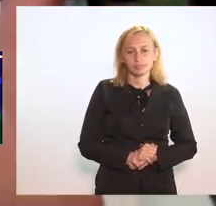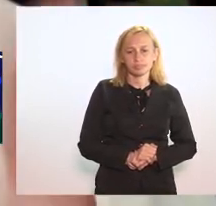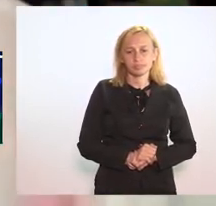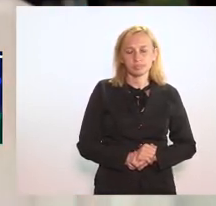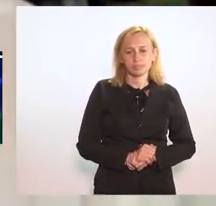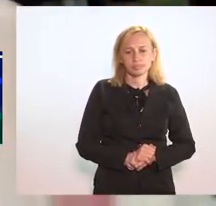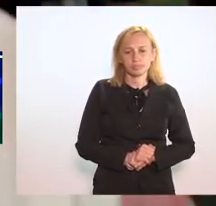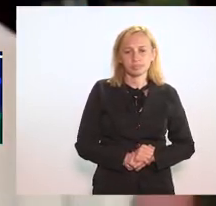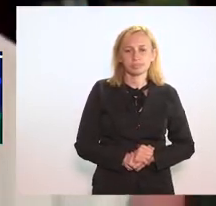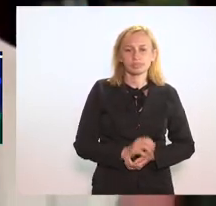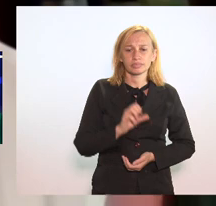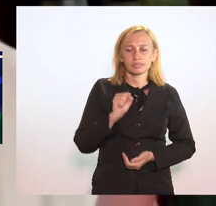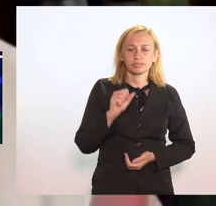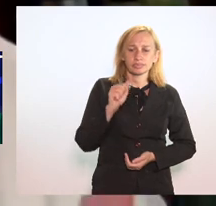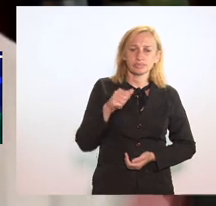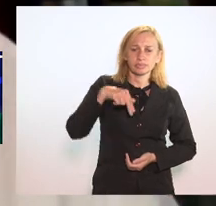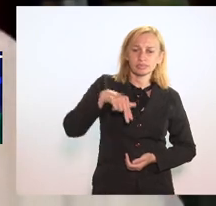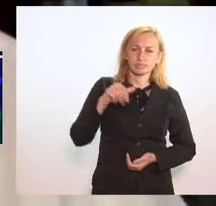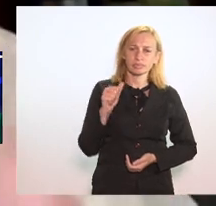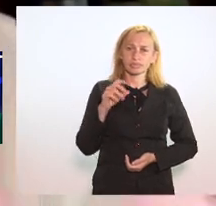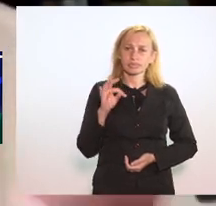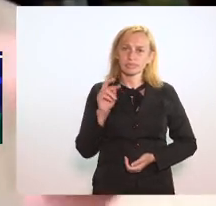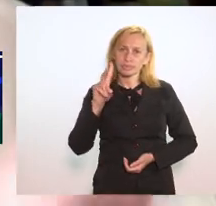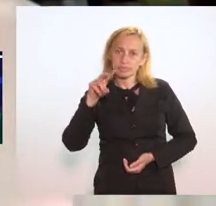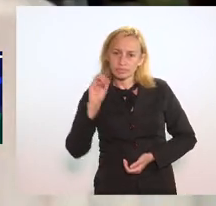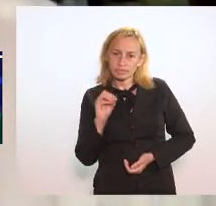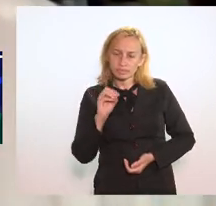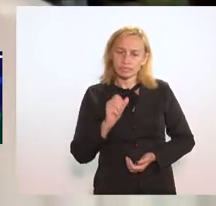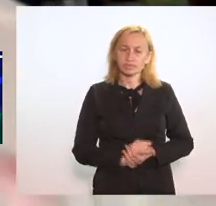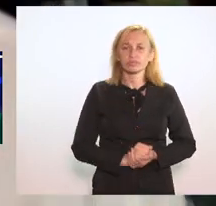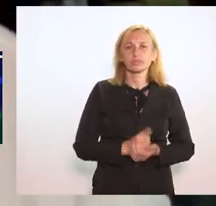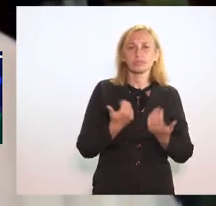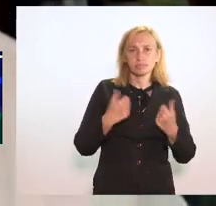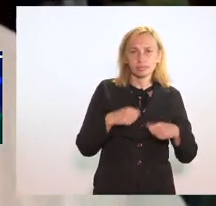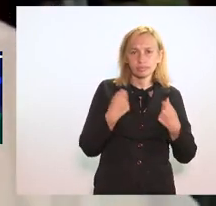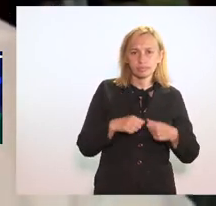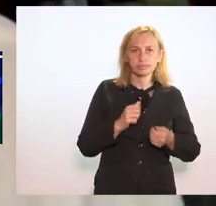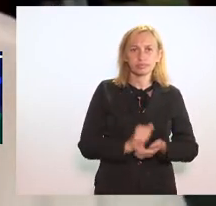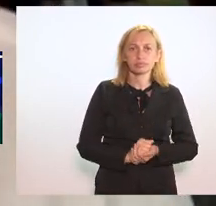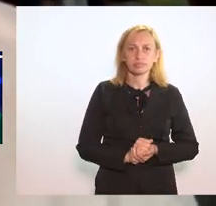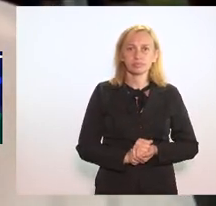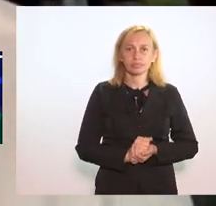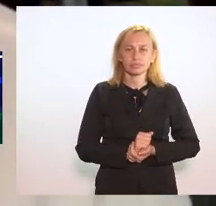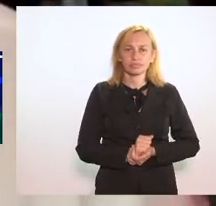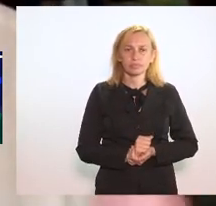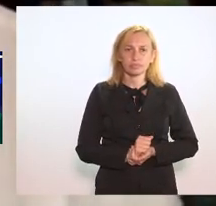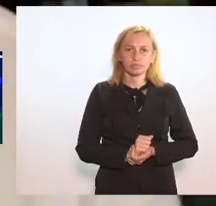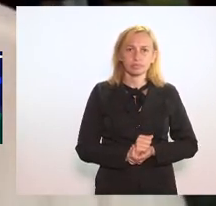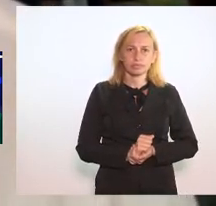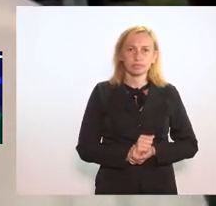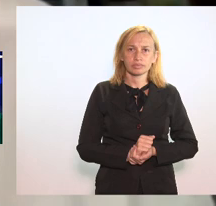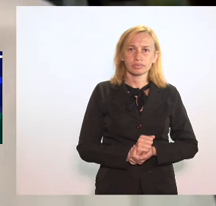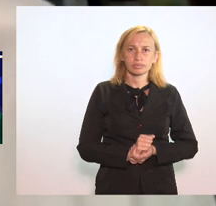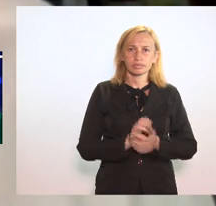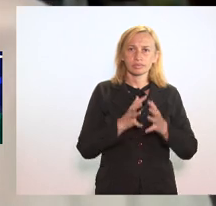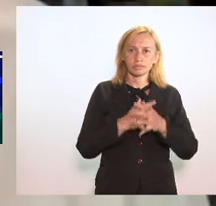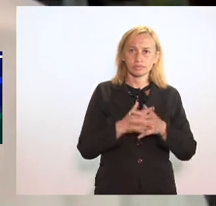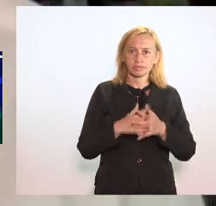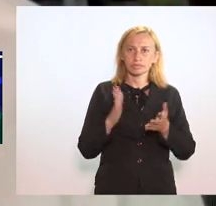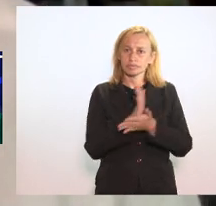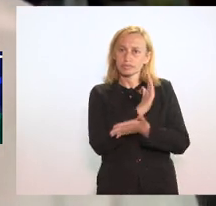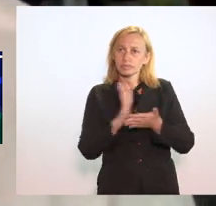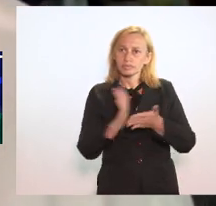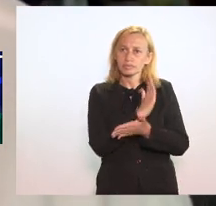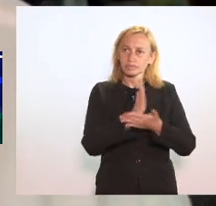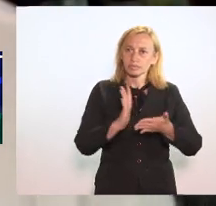e sedativos que a gente precisa trazer a mão tirar que são Francisco que complicam e muitas das vezes entre também